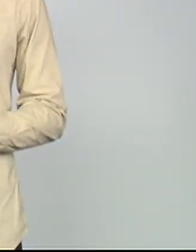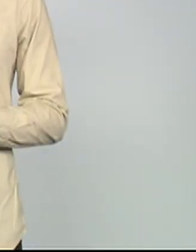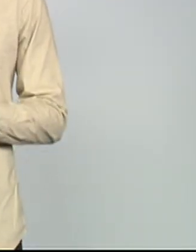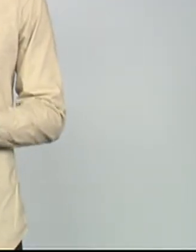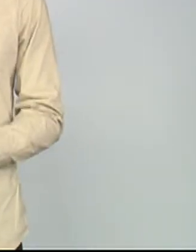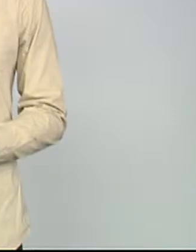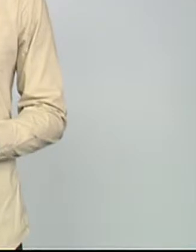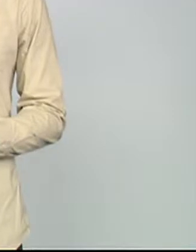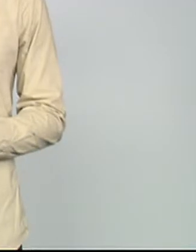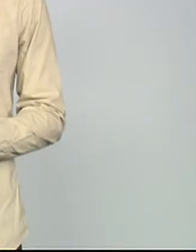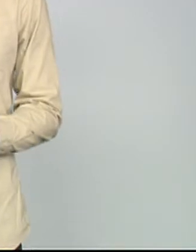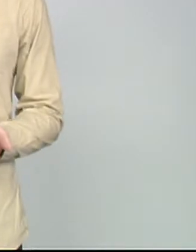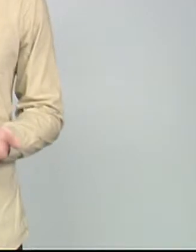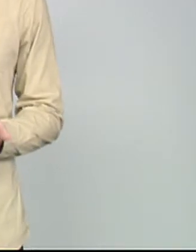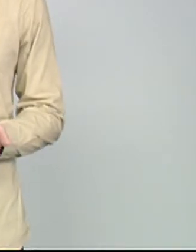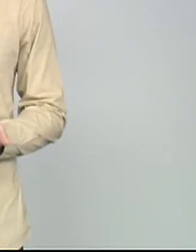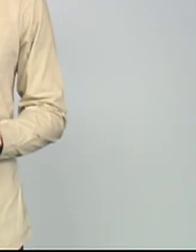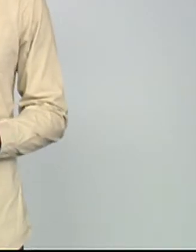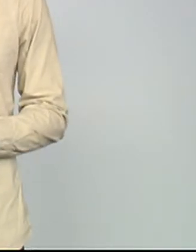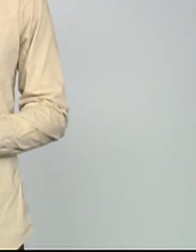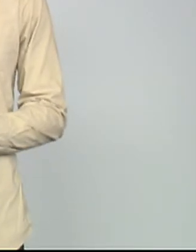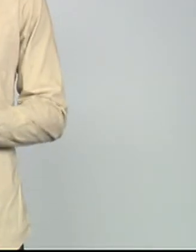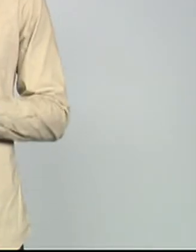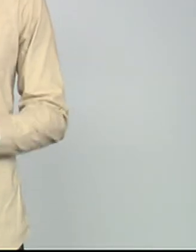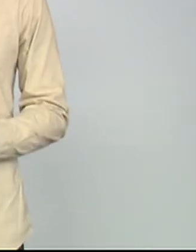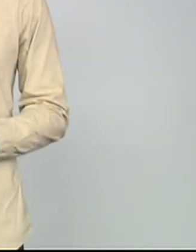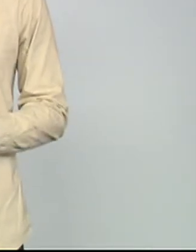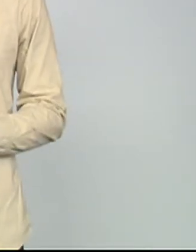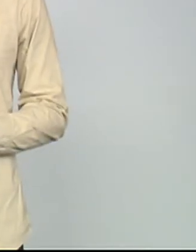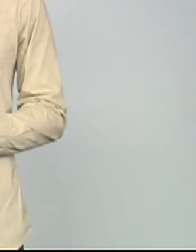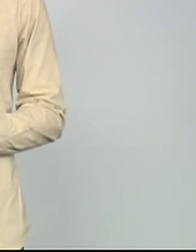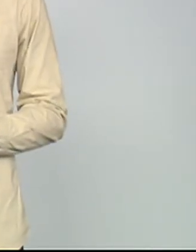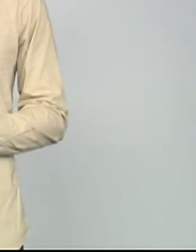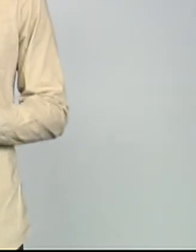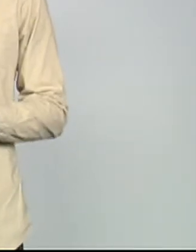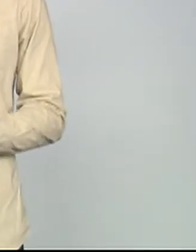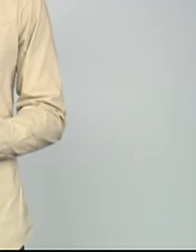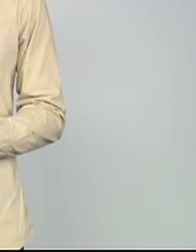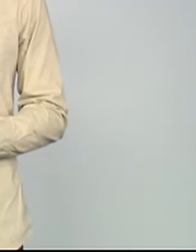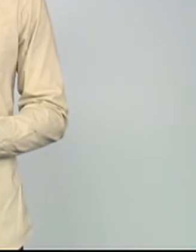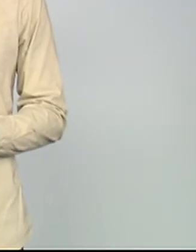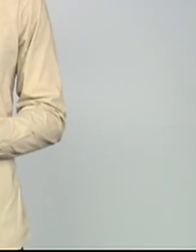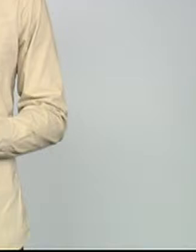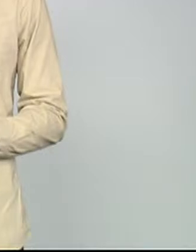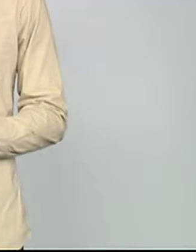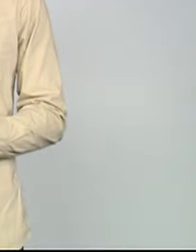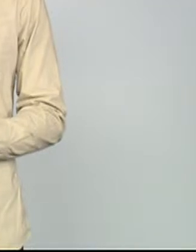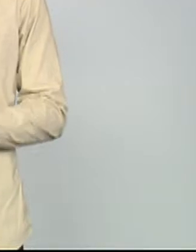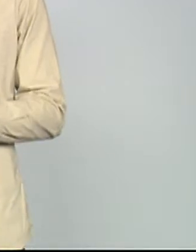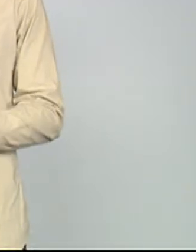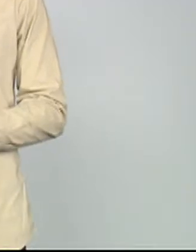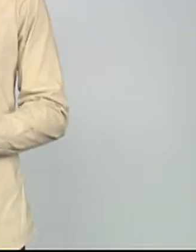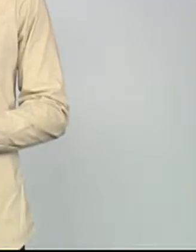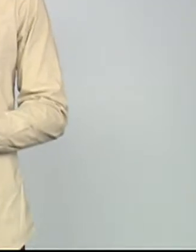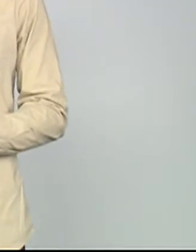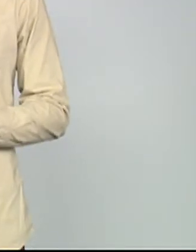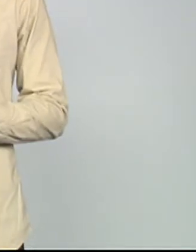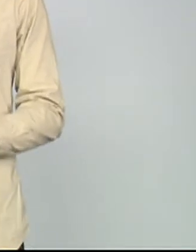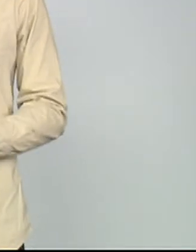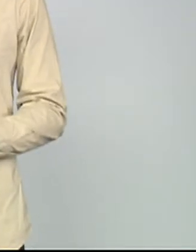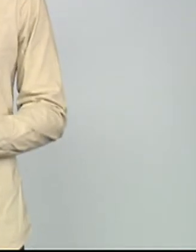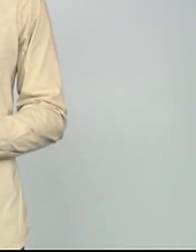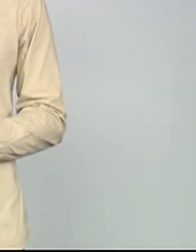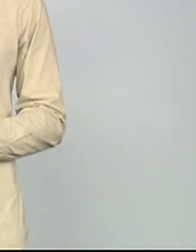precisam partir de um contexto ou um problema real para articular os conhecimentos e estimular habilidades cognitivas e